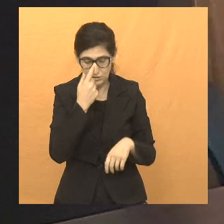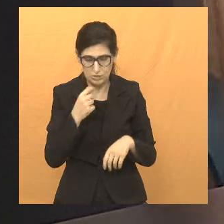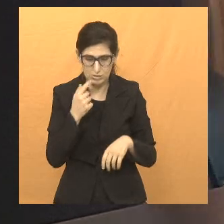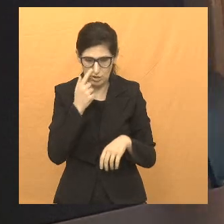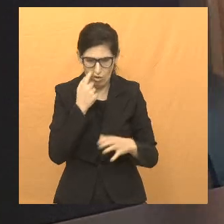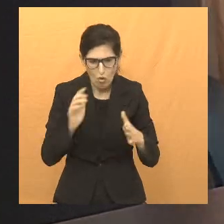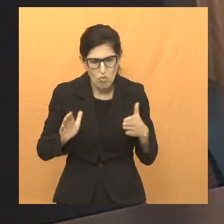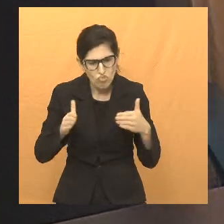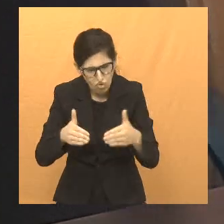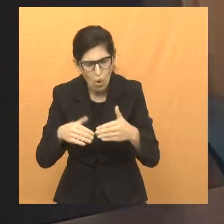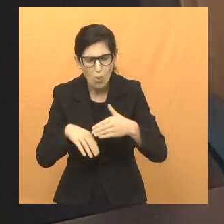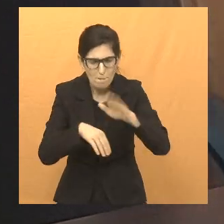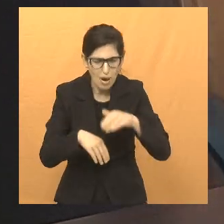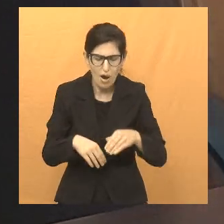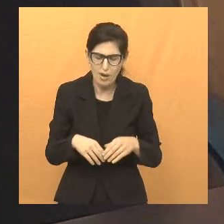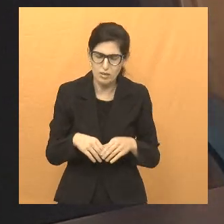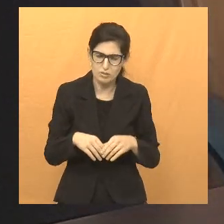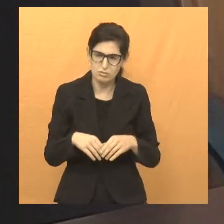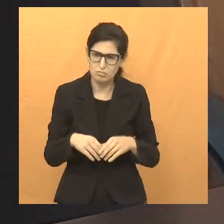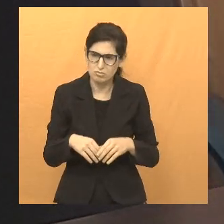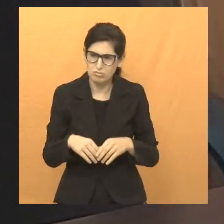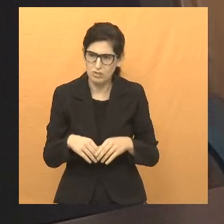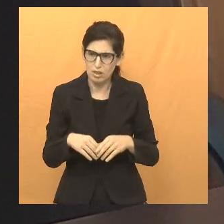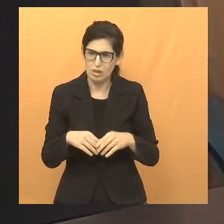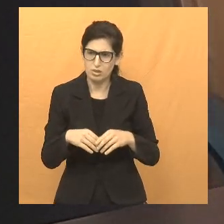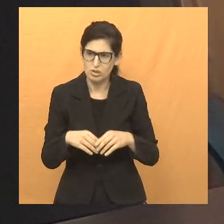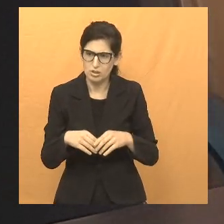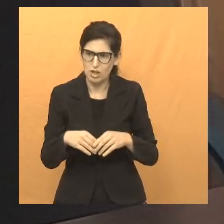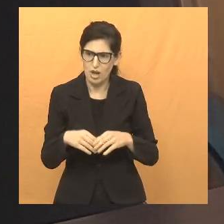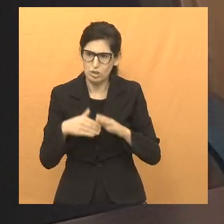otimizando o uso, né, do SIM.